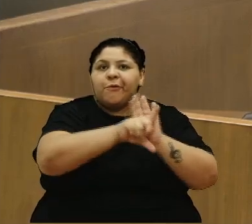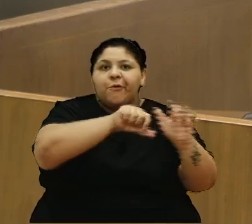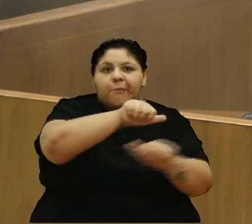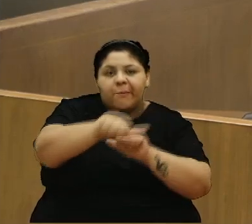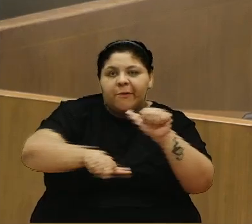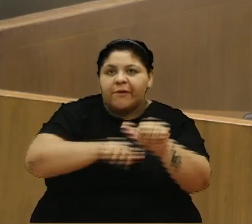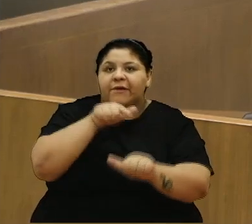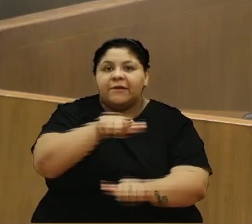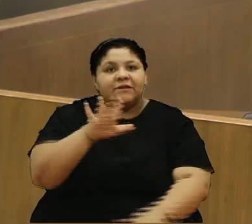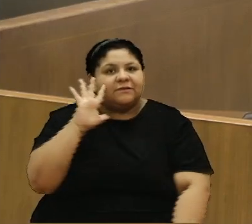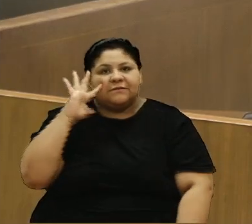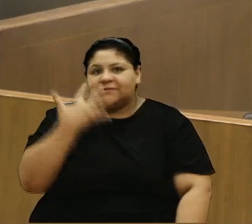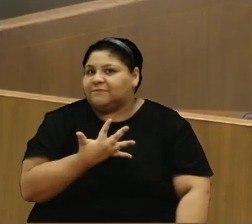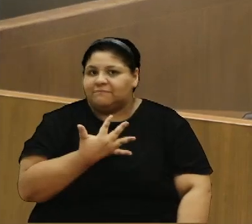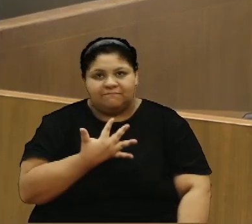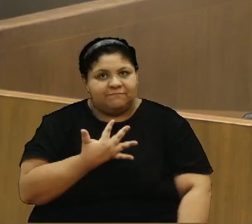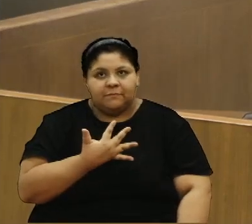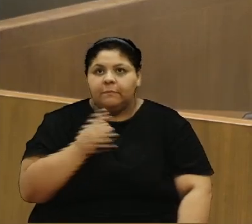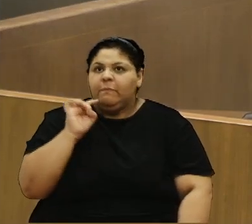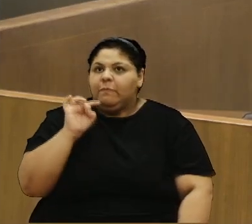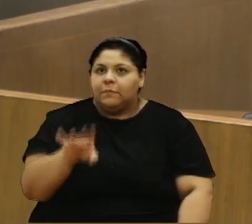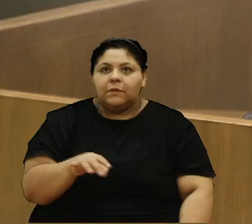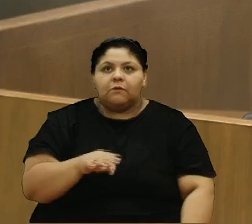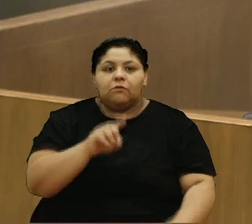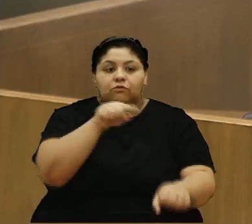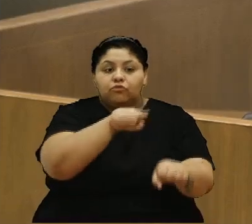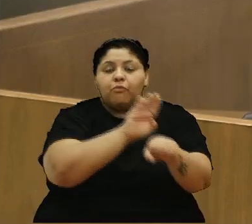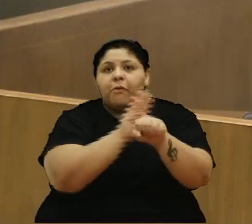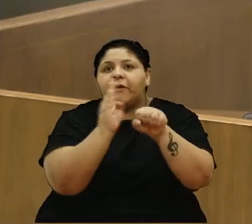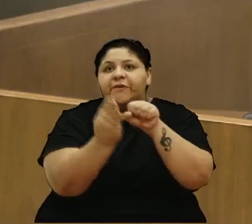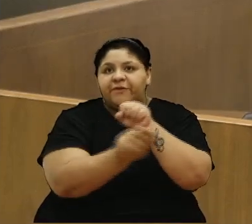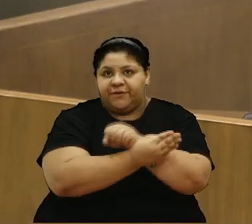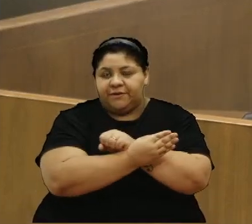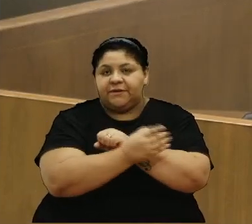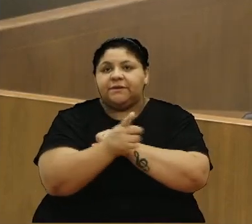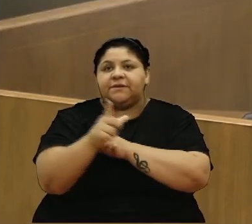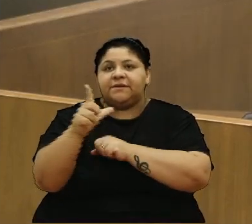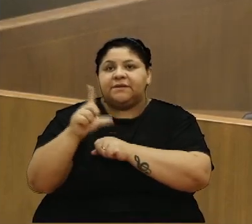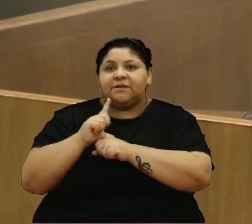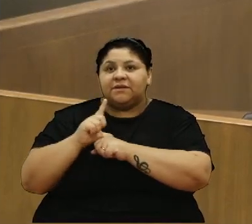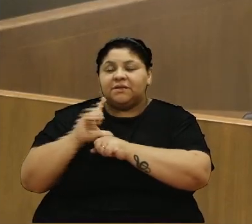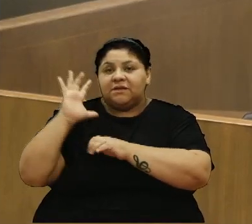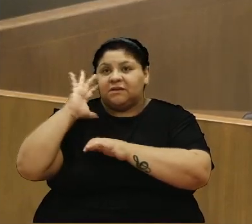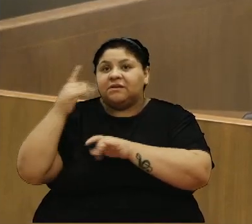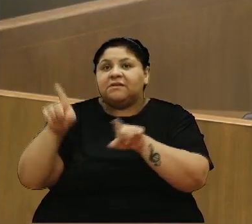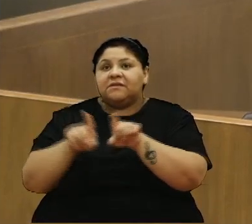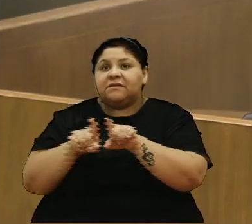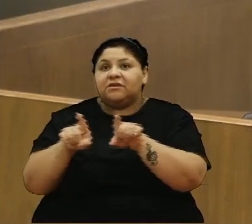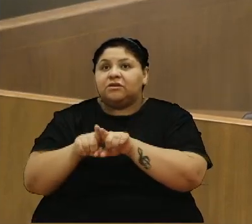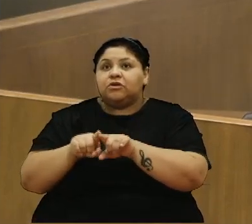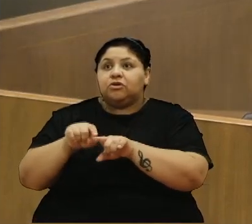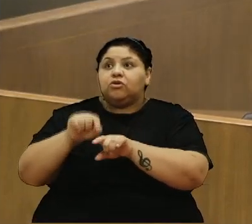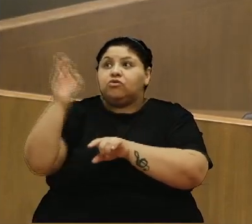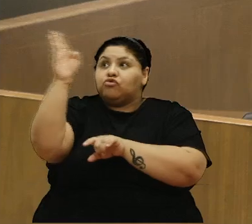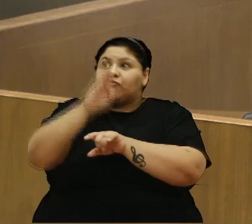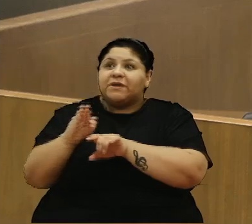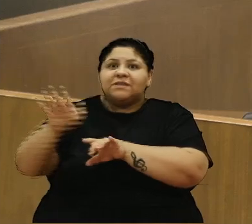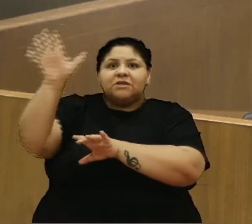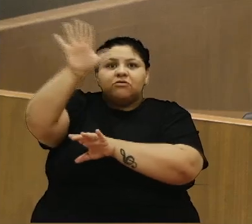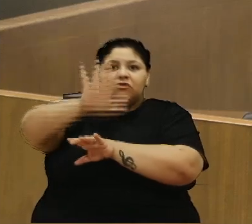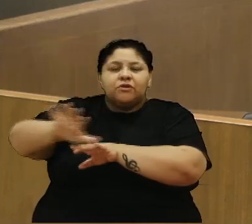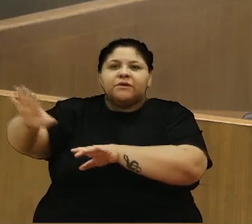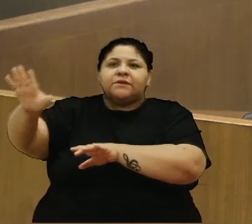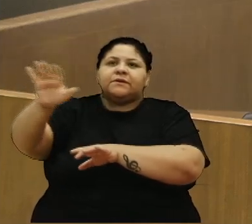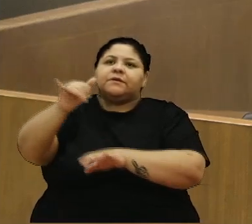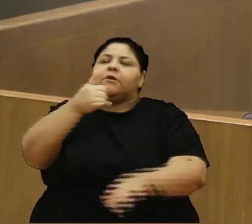porque isso não acontece, não está acontecendo somente no Campos da Serra. Há relatos de que está acontecendo no Brasil inteiro, mas aí, por exemplo, em